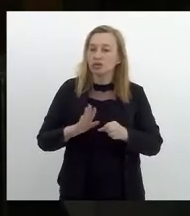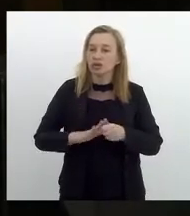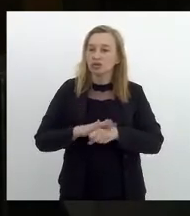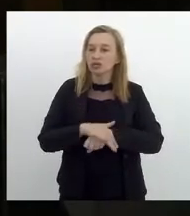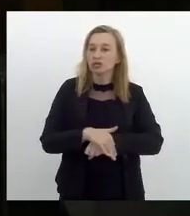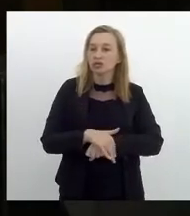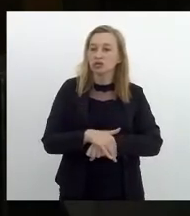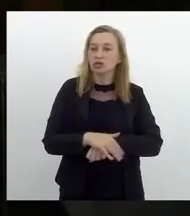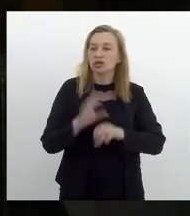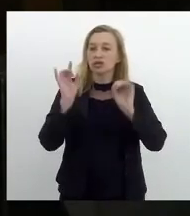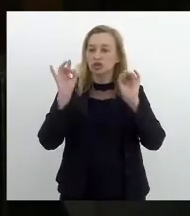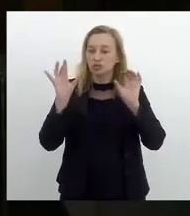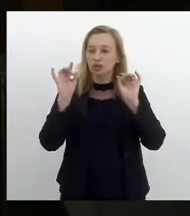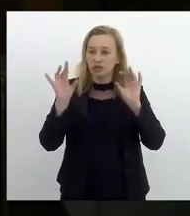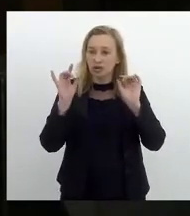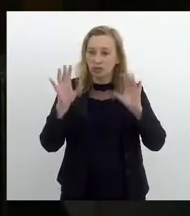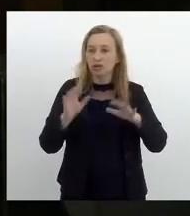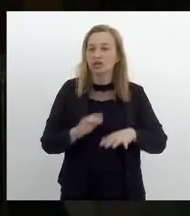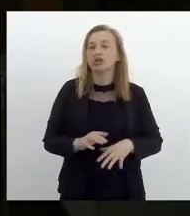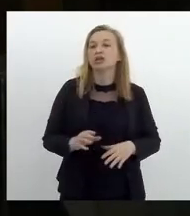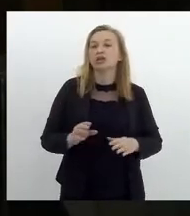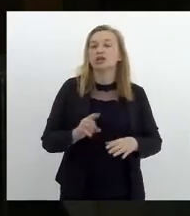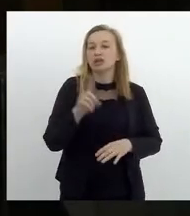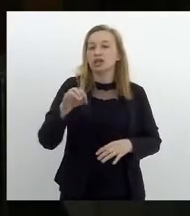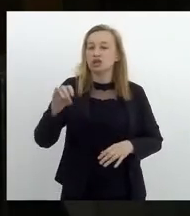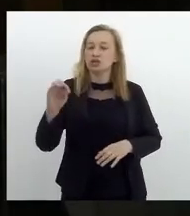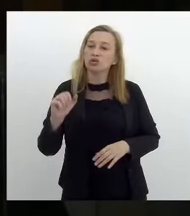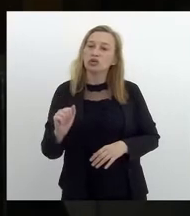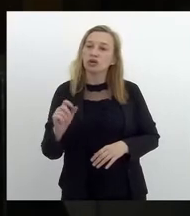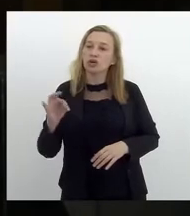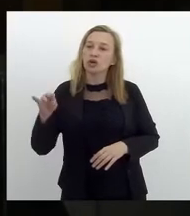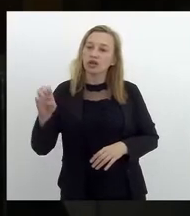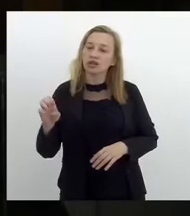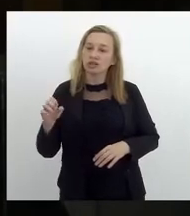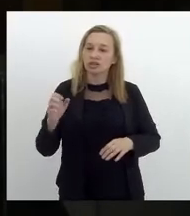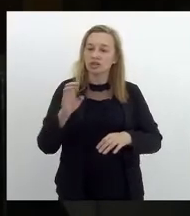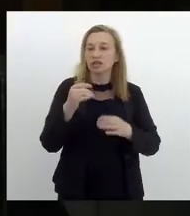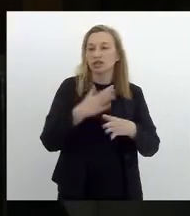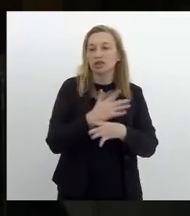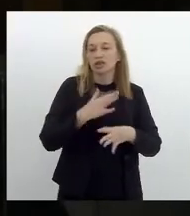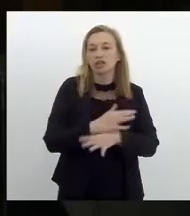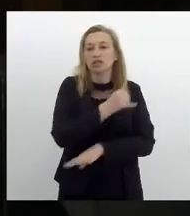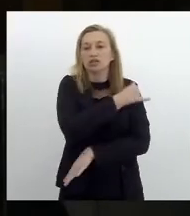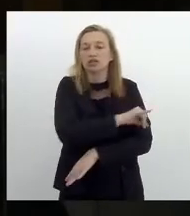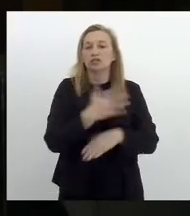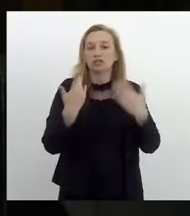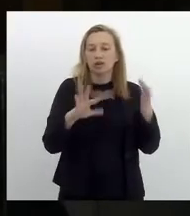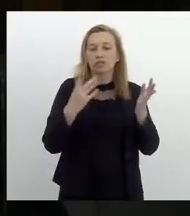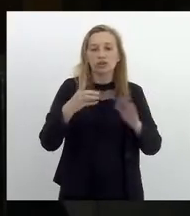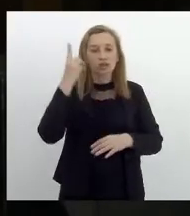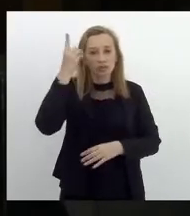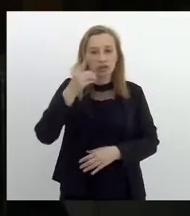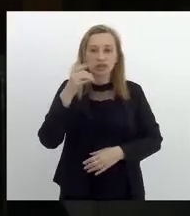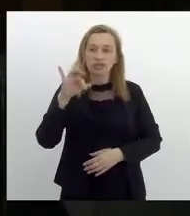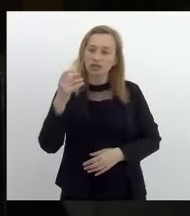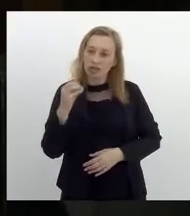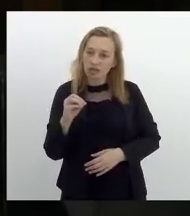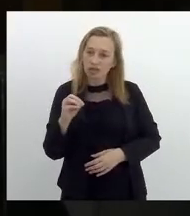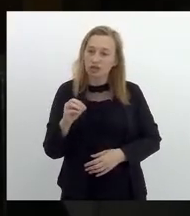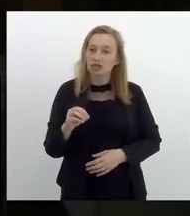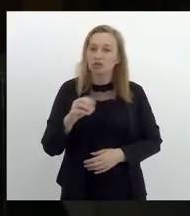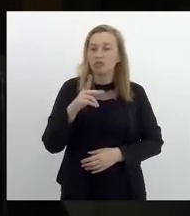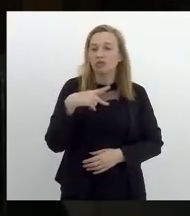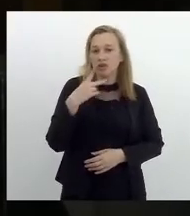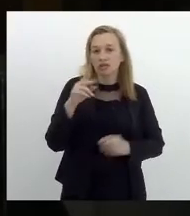especialmente, mas não somente, na zona oeste da cidade do Rio de Janeiro. Então, parabenizo o deputado Sérgio Fernandes por tocar